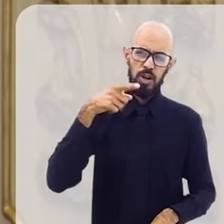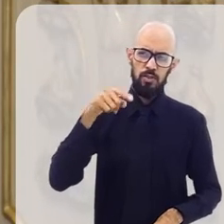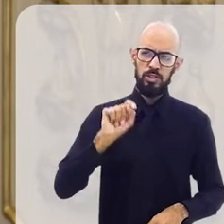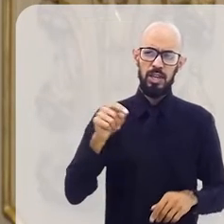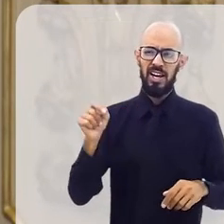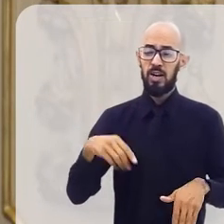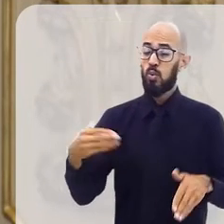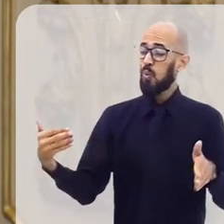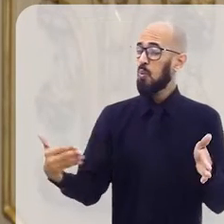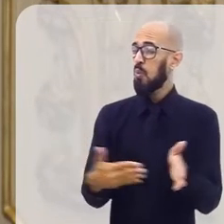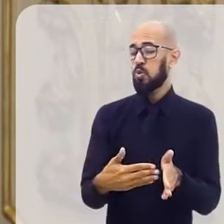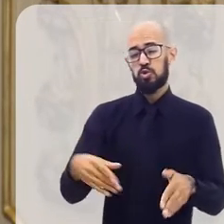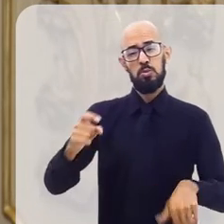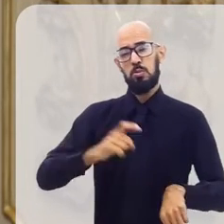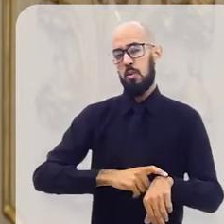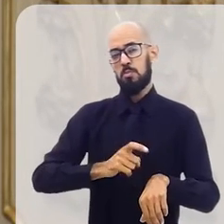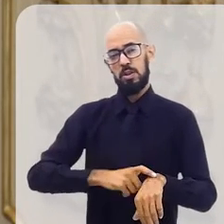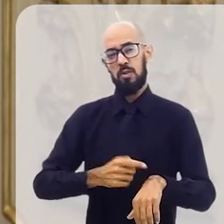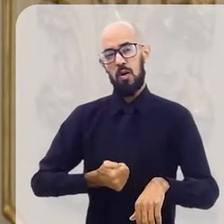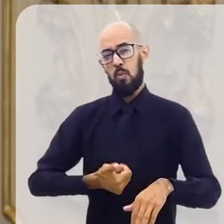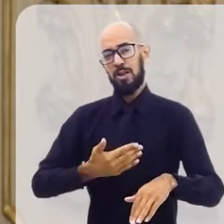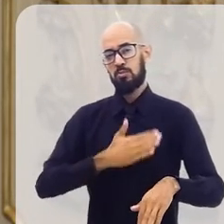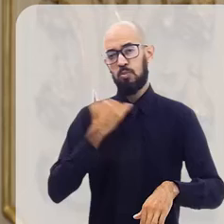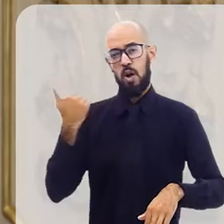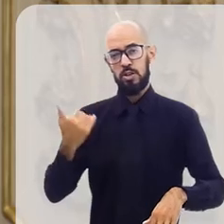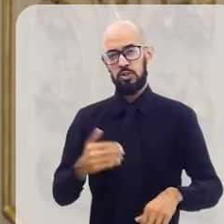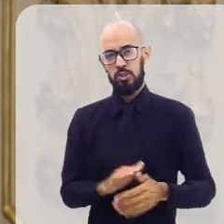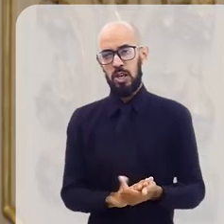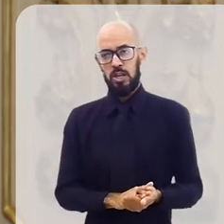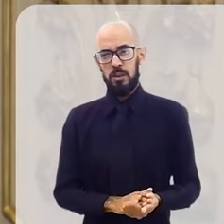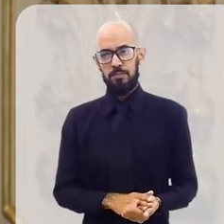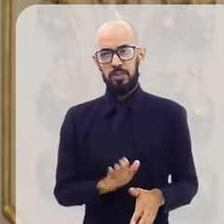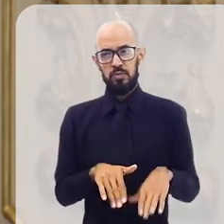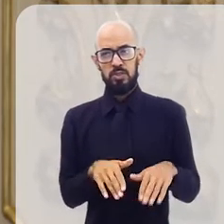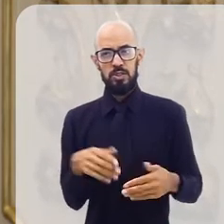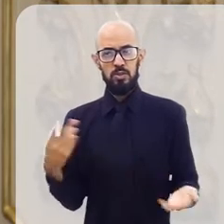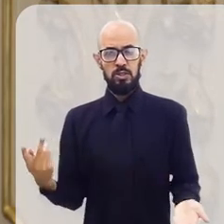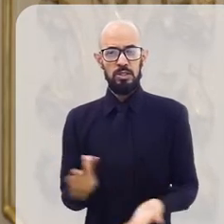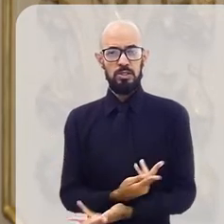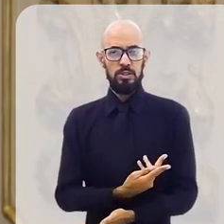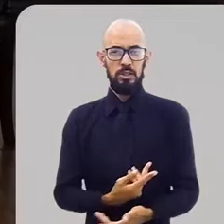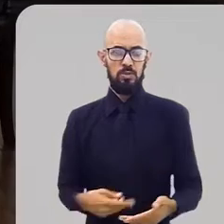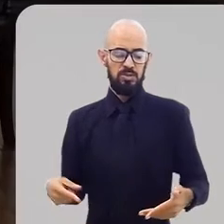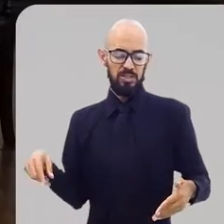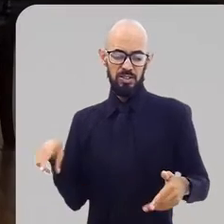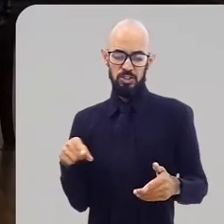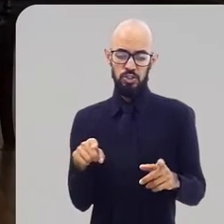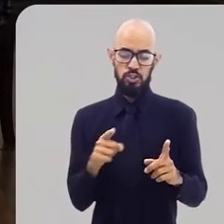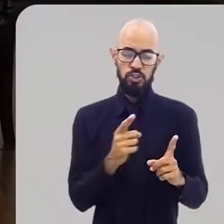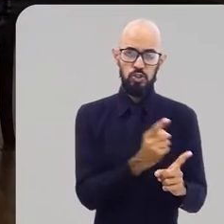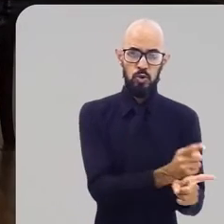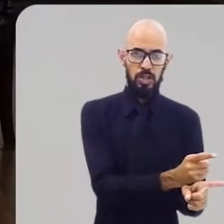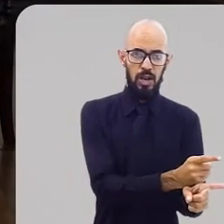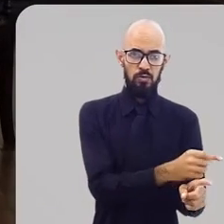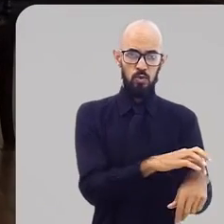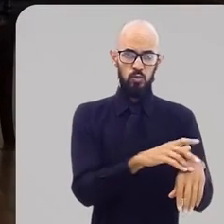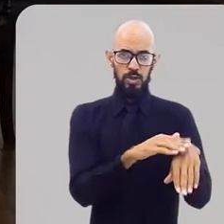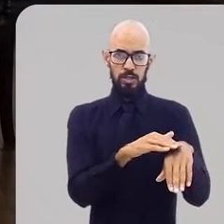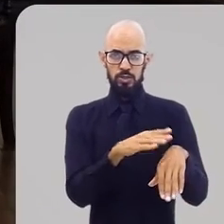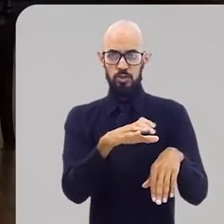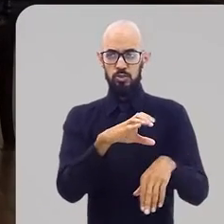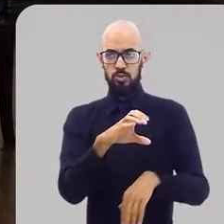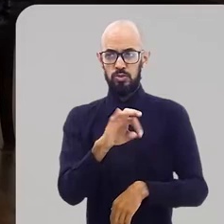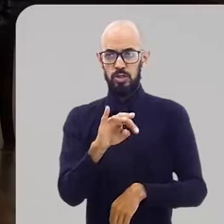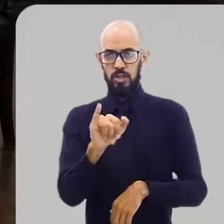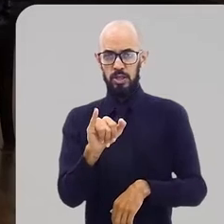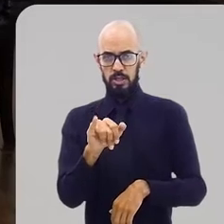último momento é aí às vezes aconteciam alguma situação comentário desagradável chegando da CTI